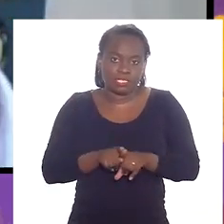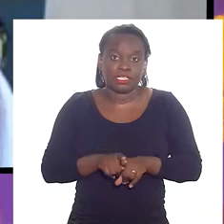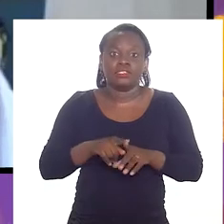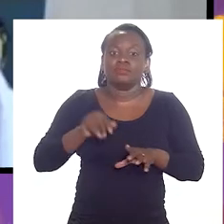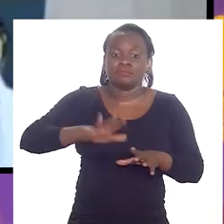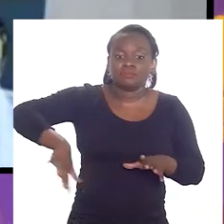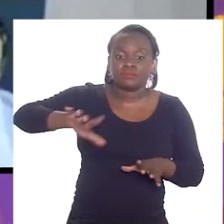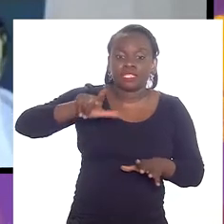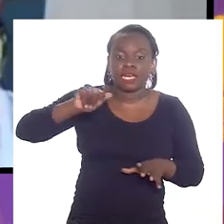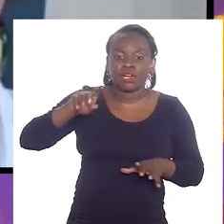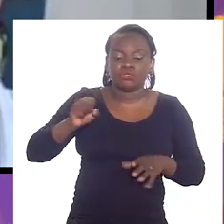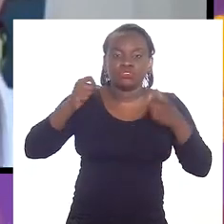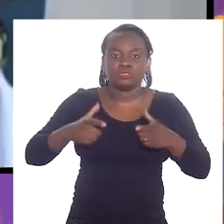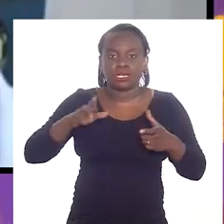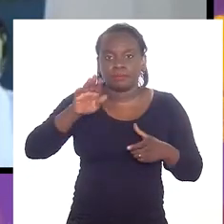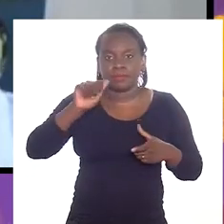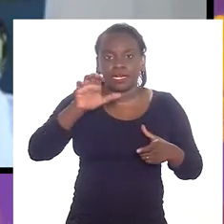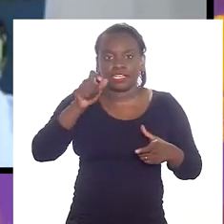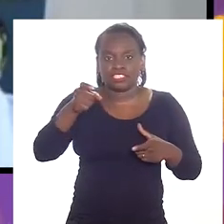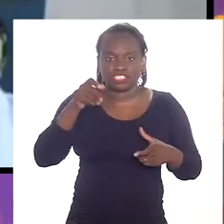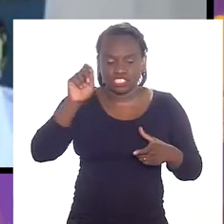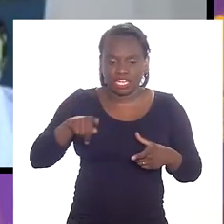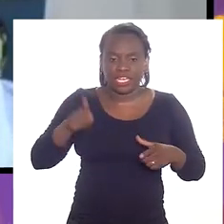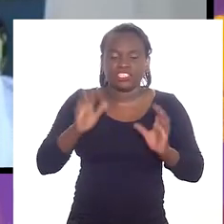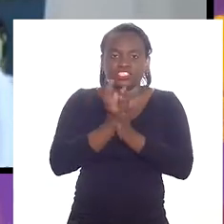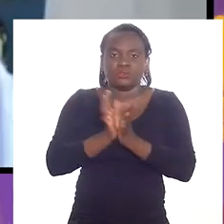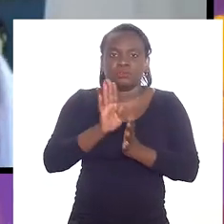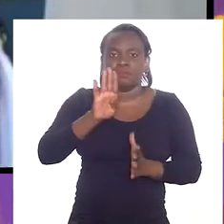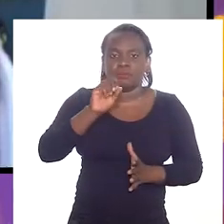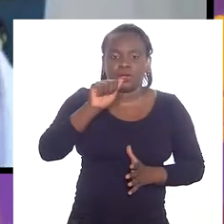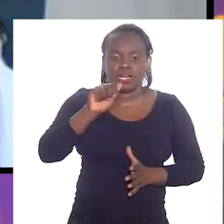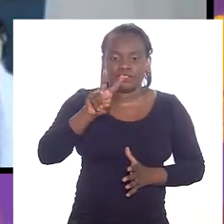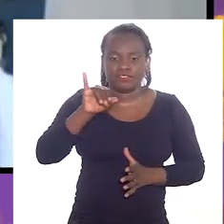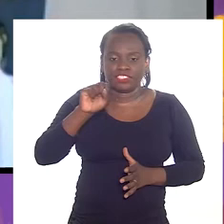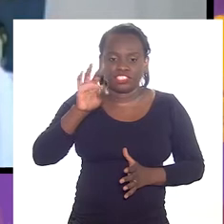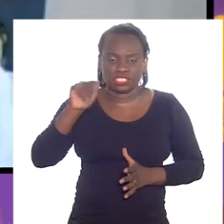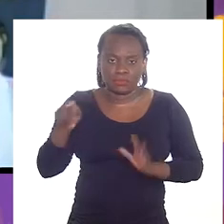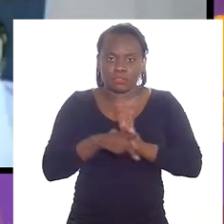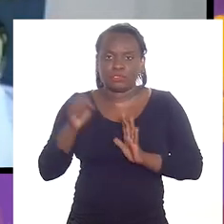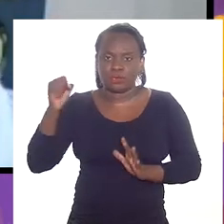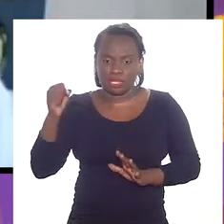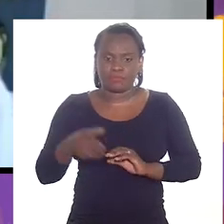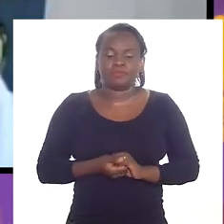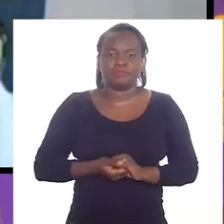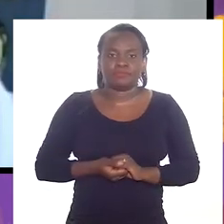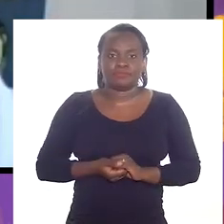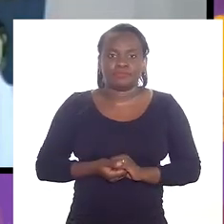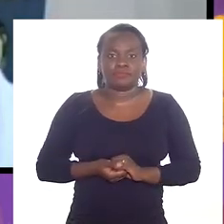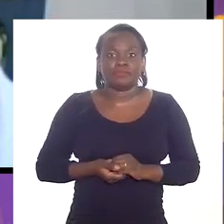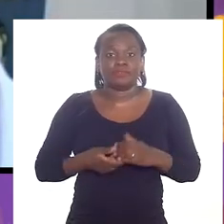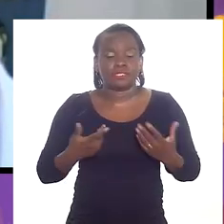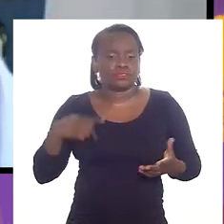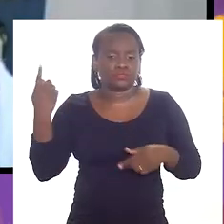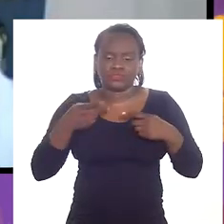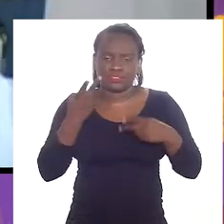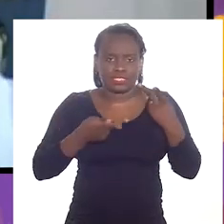Volta Redonda, em Resende também, e na região dos Lagos, em Ibacaxá, onde o Boa Vista tem ali a sua